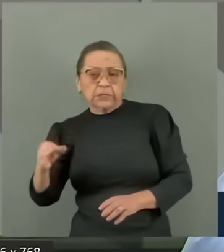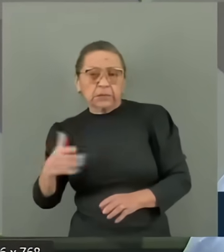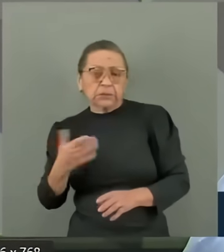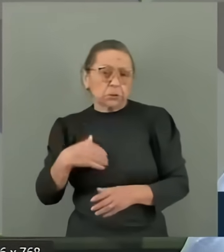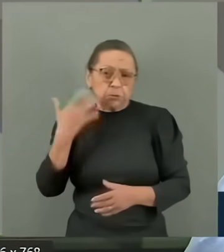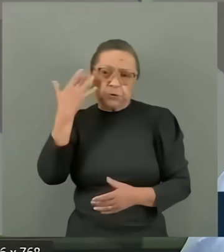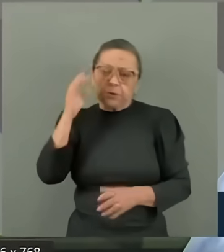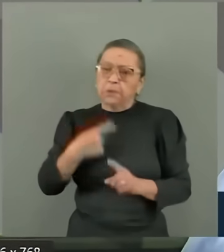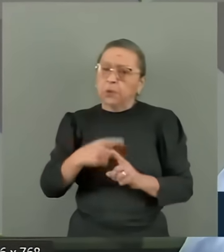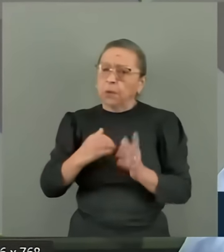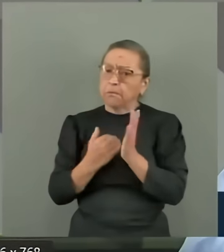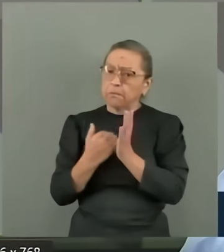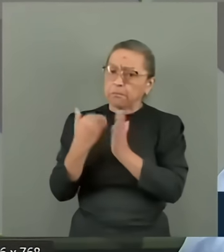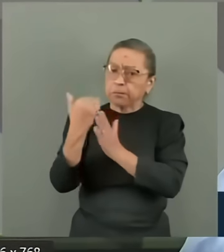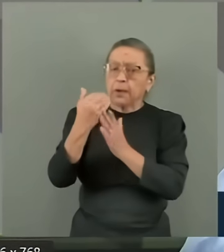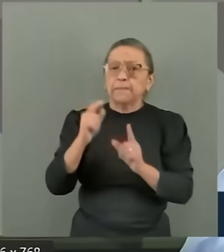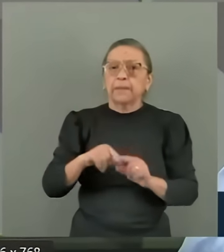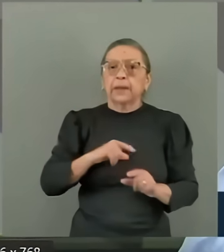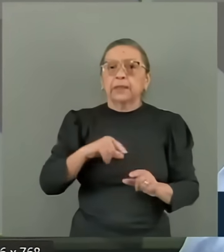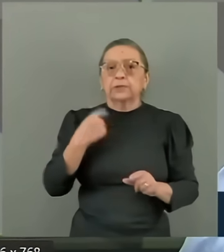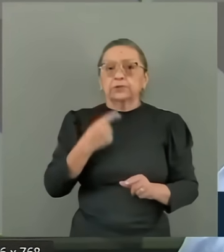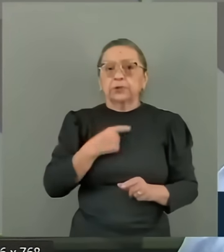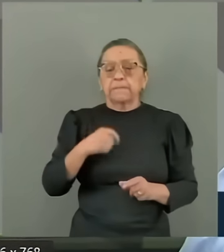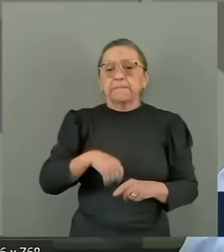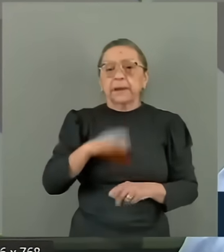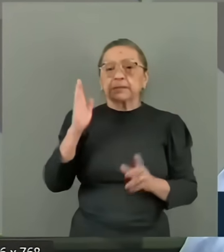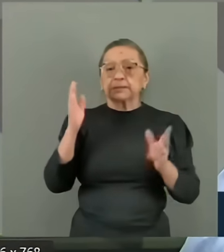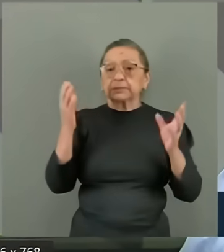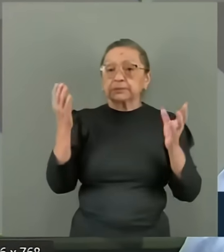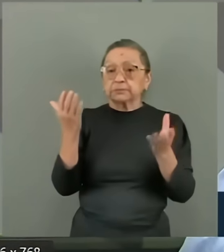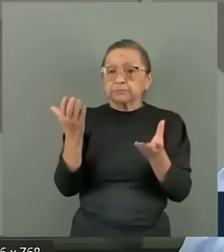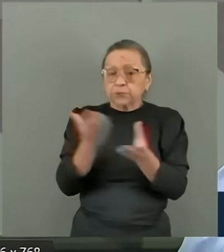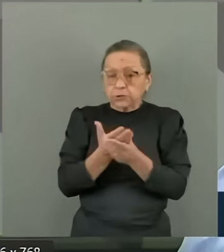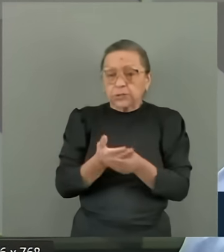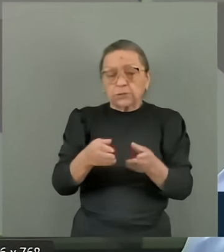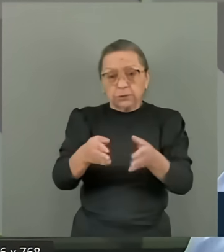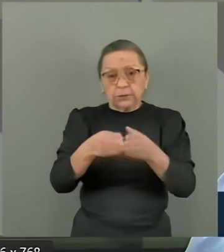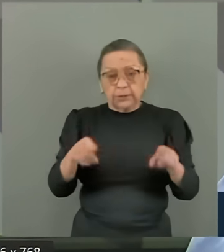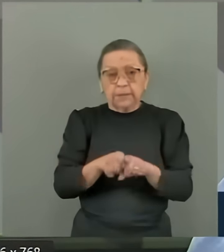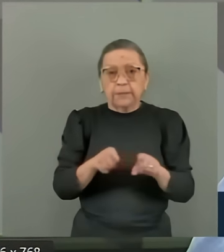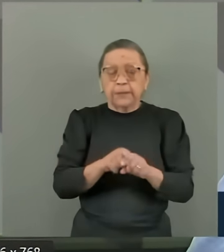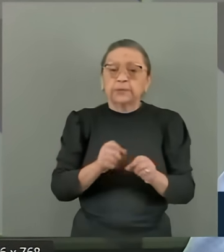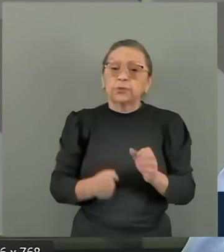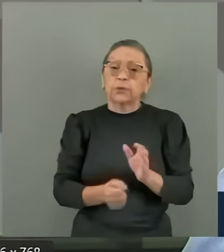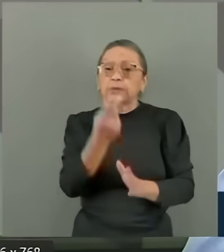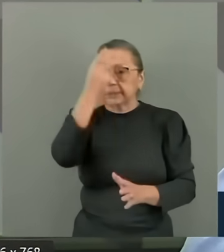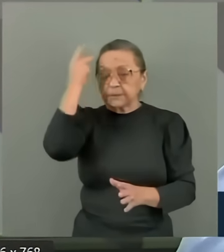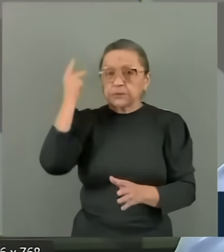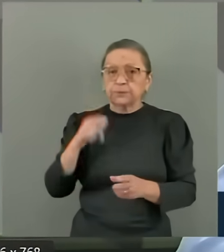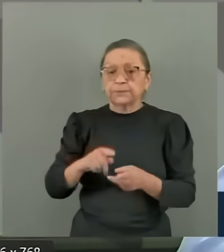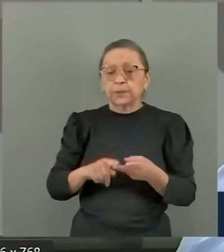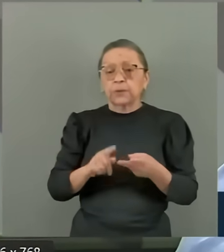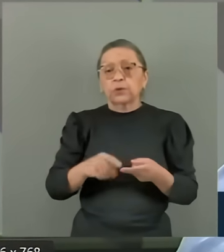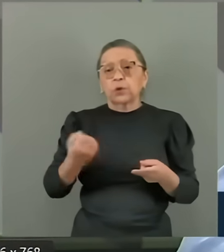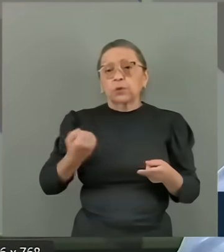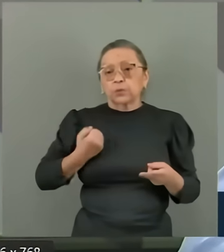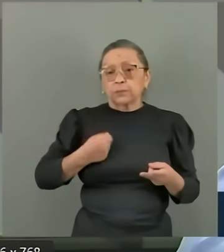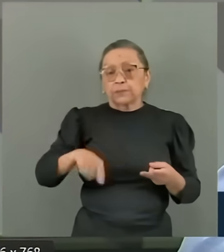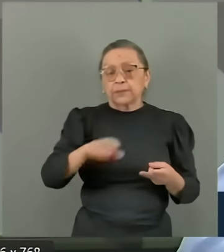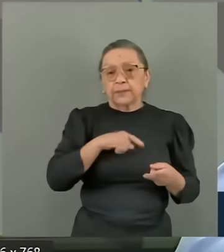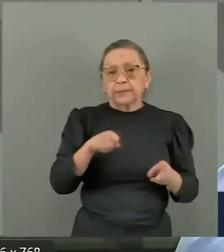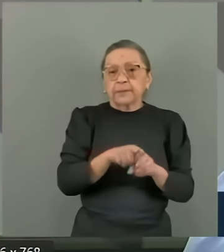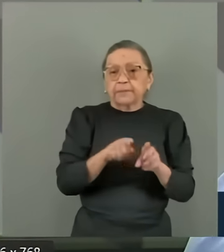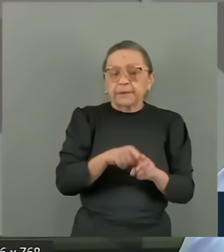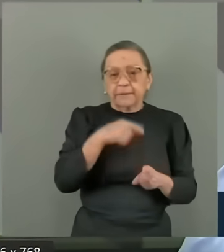que aumentou tanto, mas nós tínhamos mais processos requeridos também. Isso quanto à fila. Quanto aos números que o senhor coloca